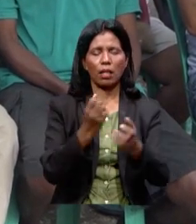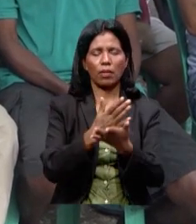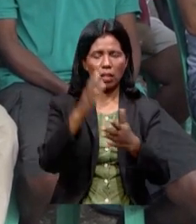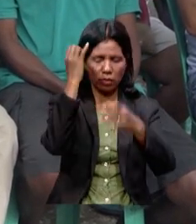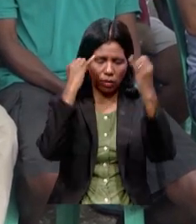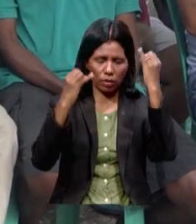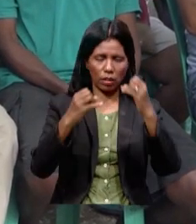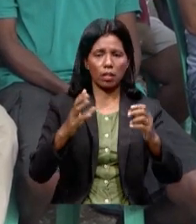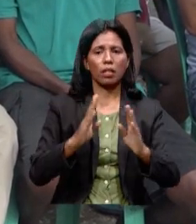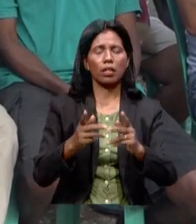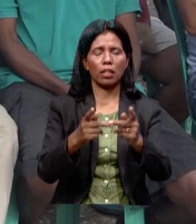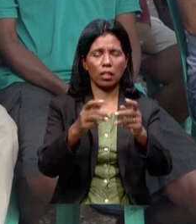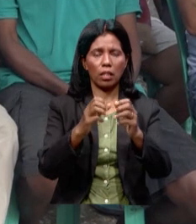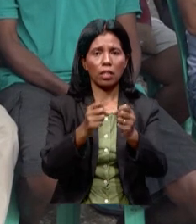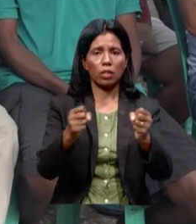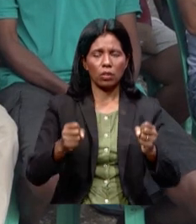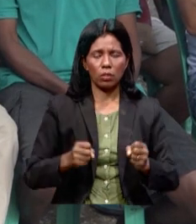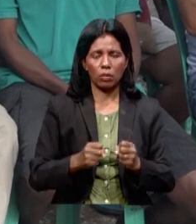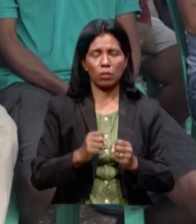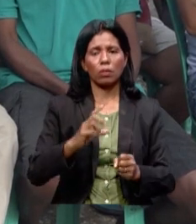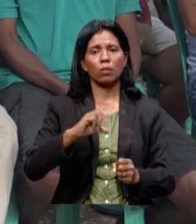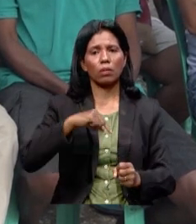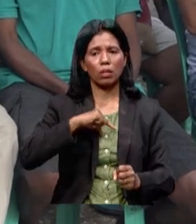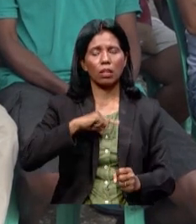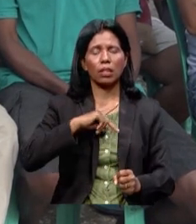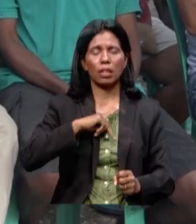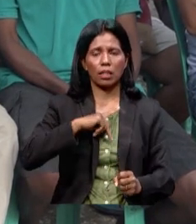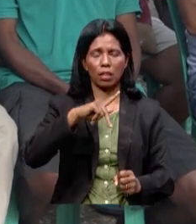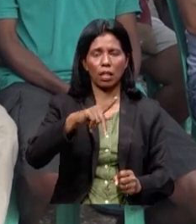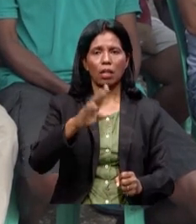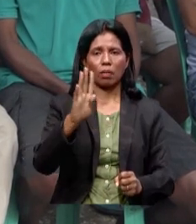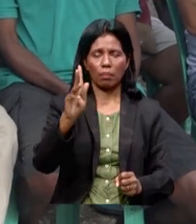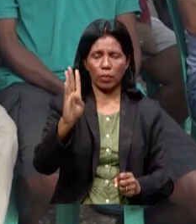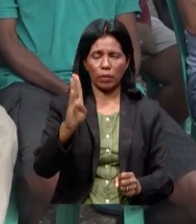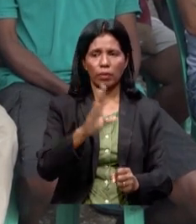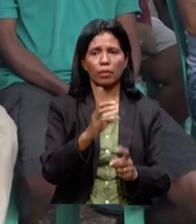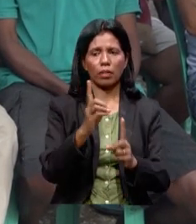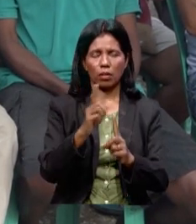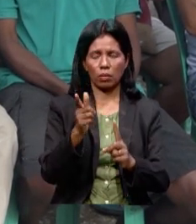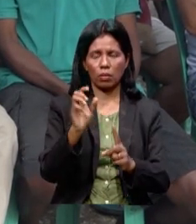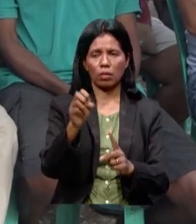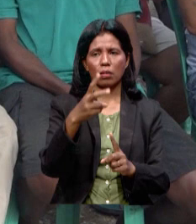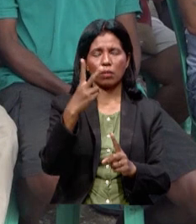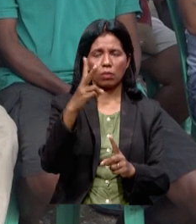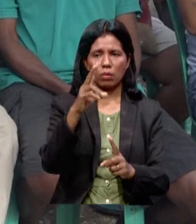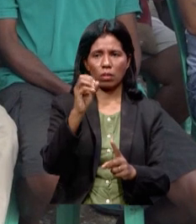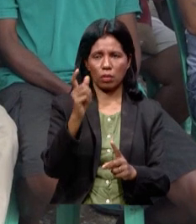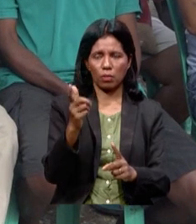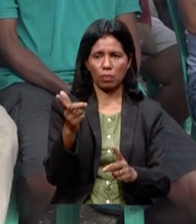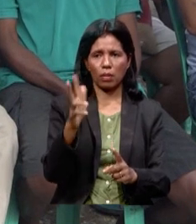bairro Quintal Bot. E a loron domingo, 12 de fevereiro 2023,